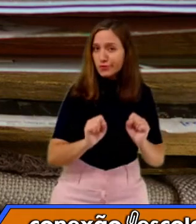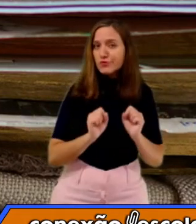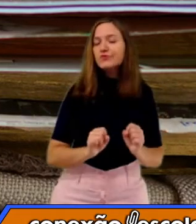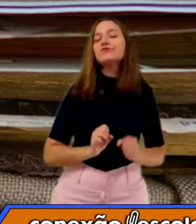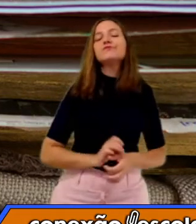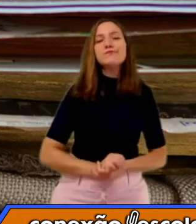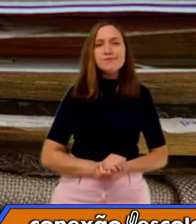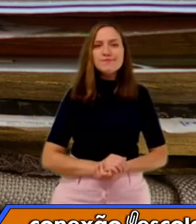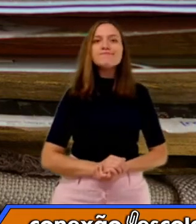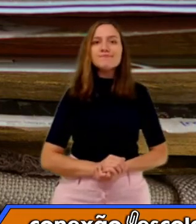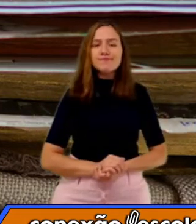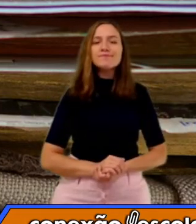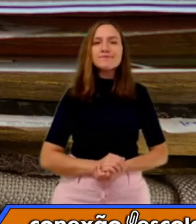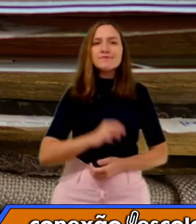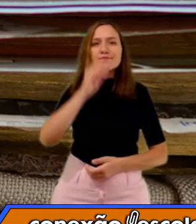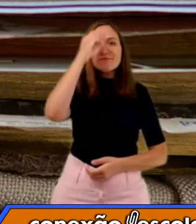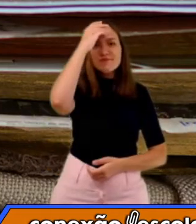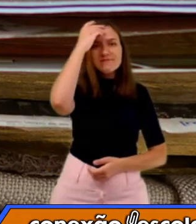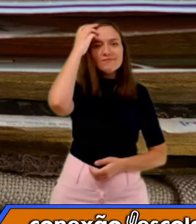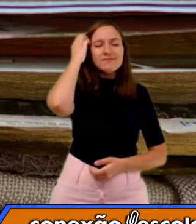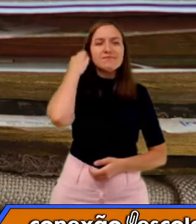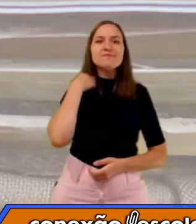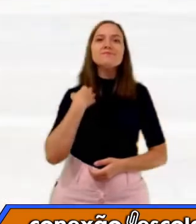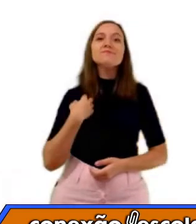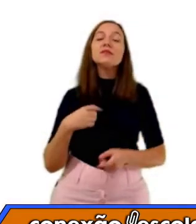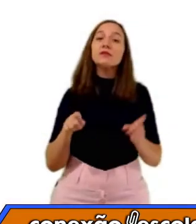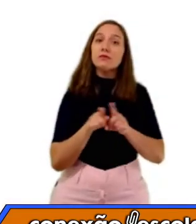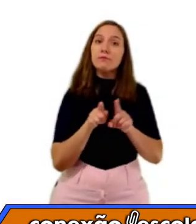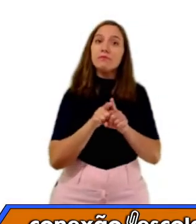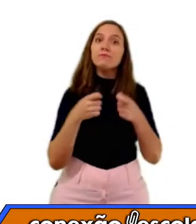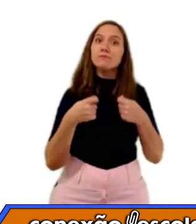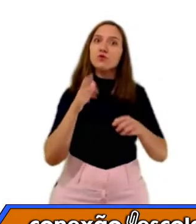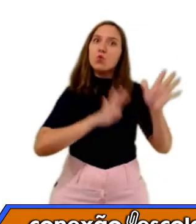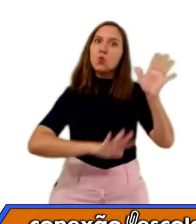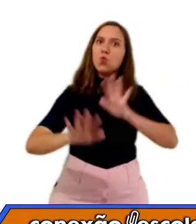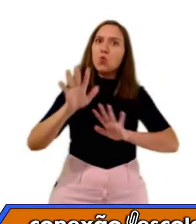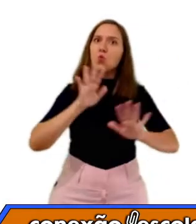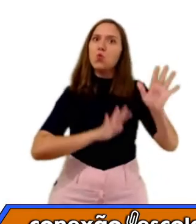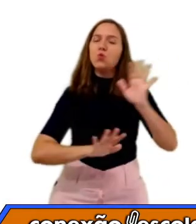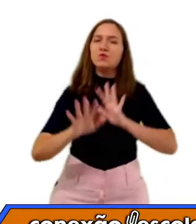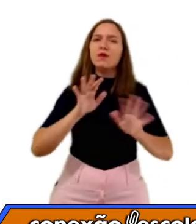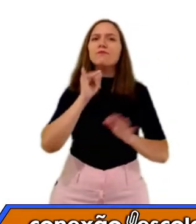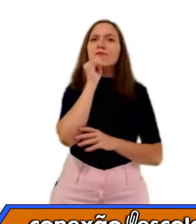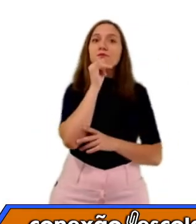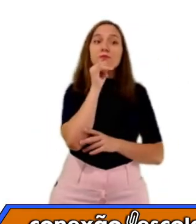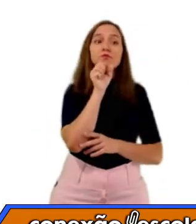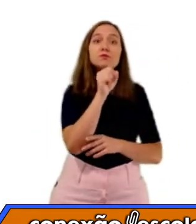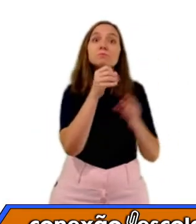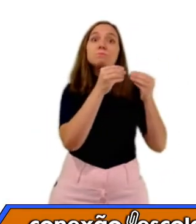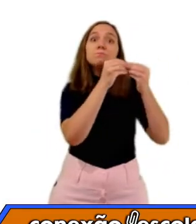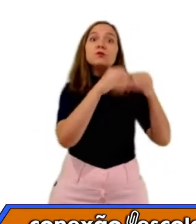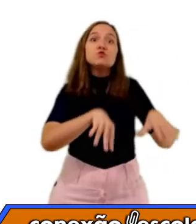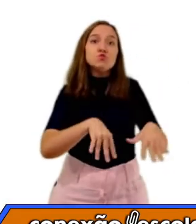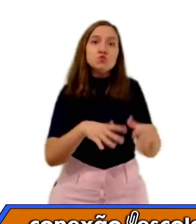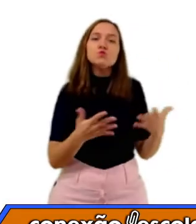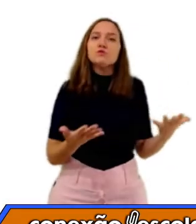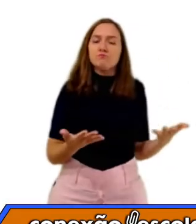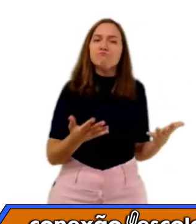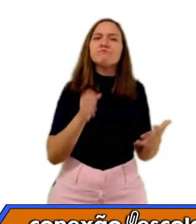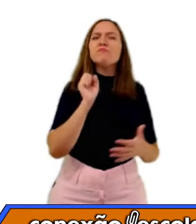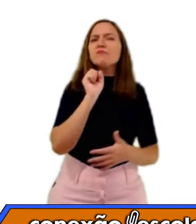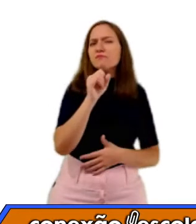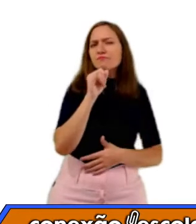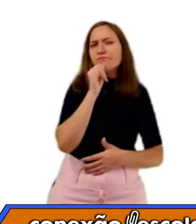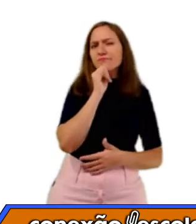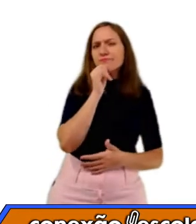piorar. Eu tenho que tomar muito cuidado também com a eficácia, né, com a ineficácia desse tratamento. Porque